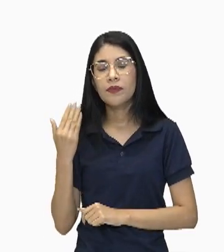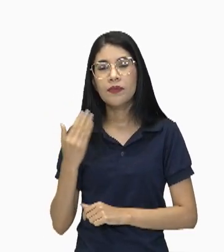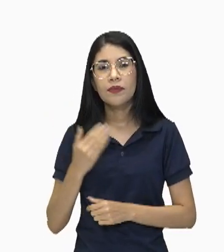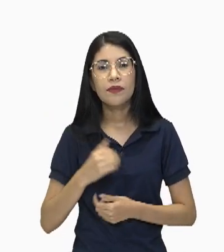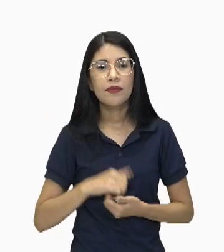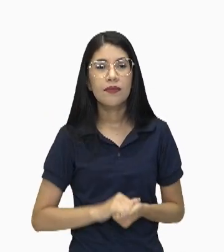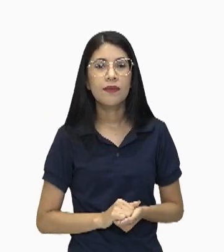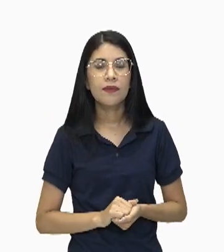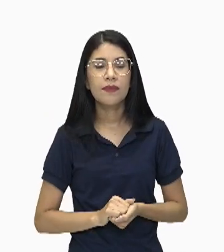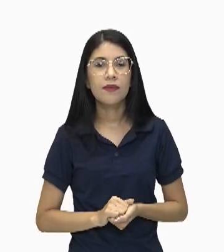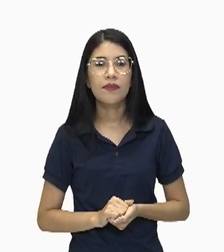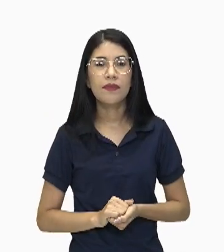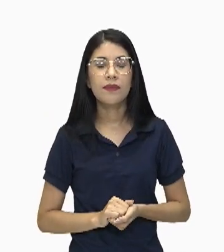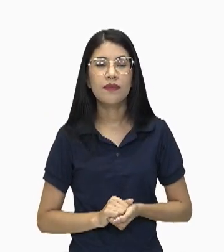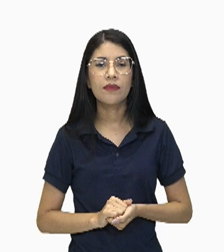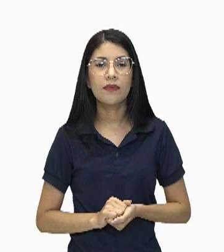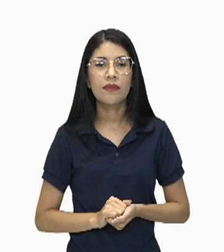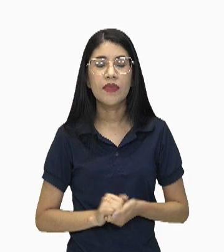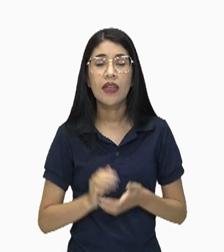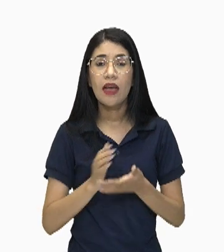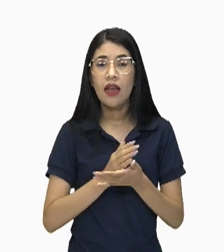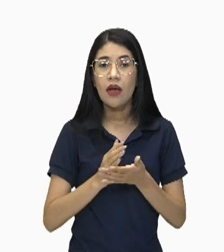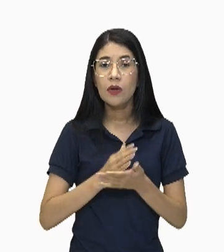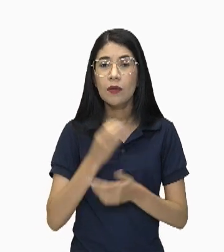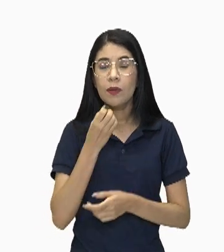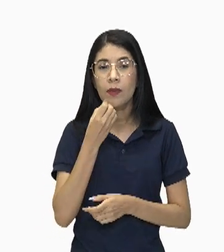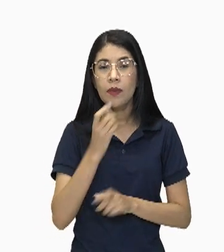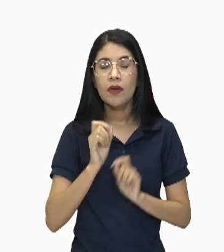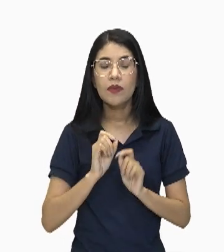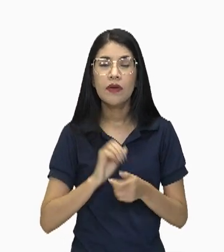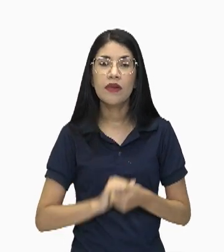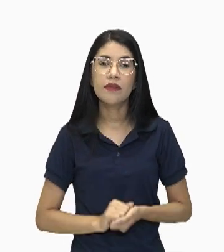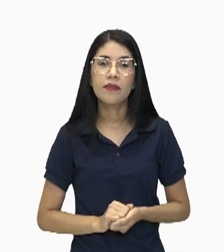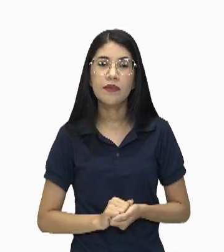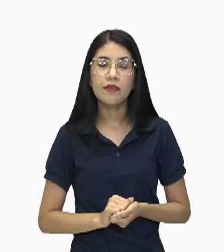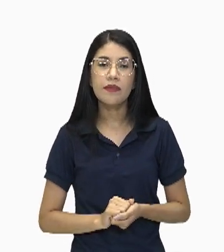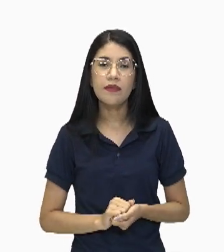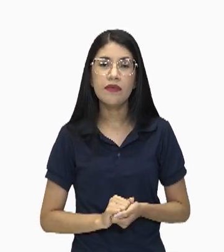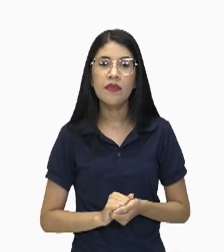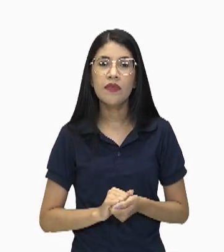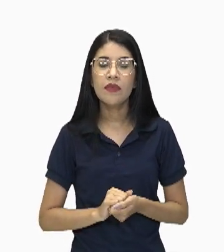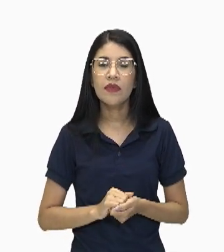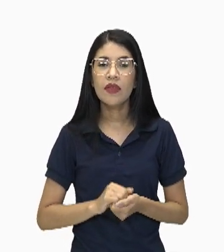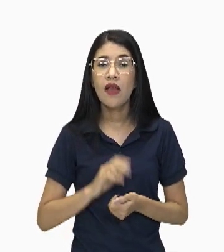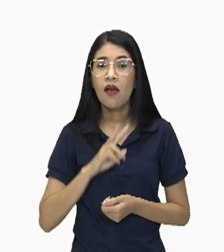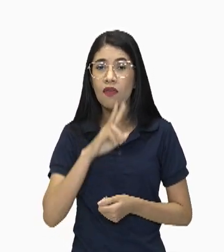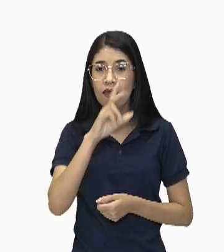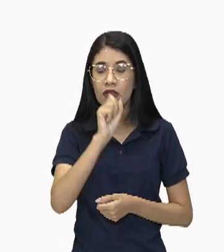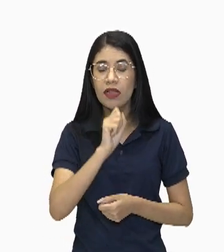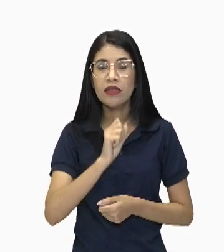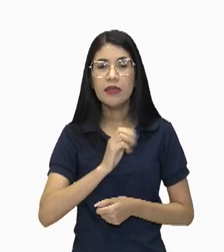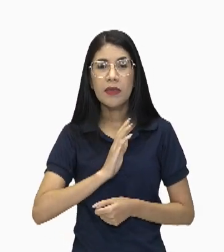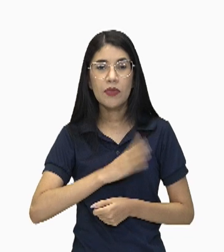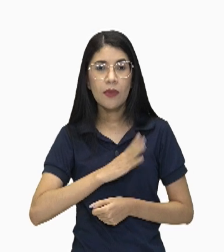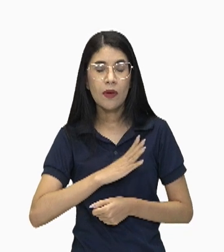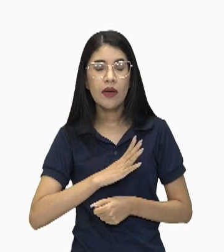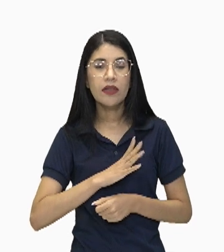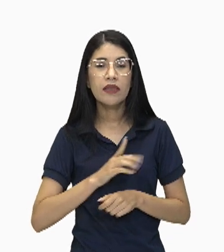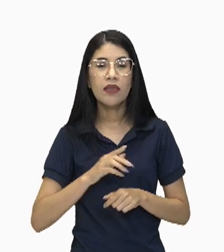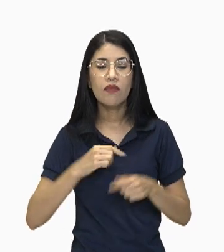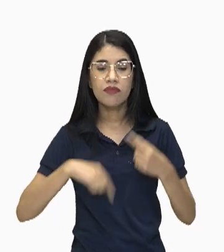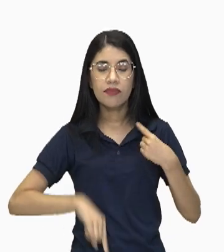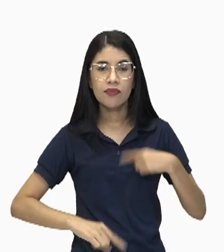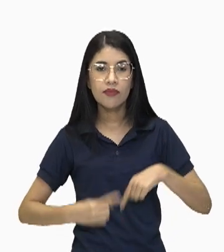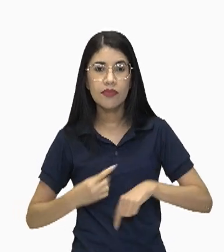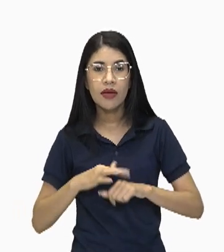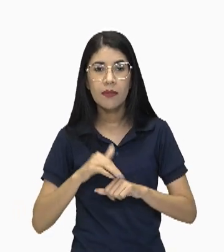Olha só, alguns benefícios da prática do atletismo. Olha só, fortalecimento cardiovascular, ajuda aí, né, o